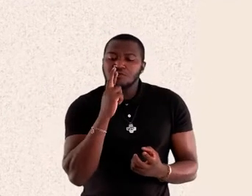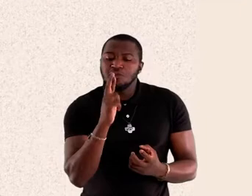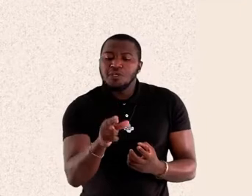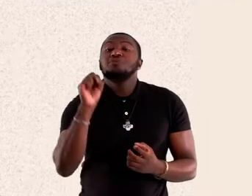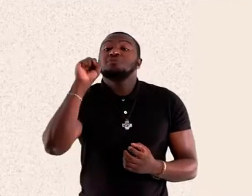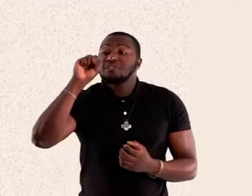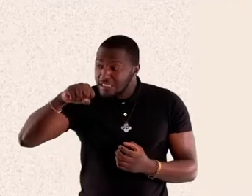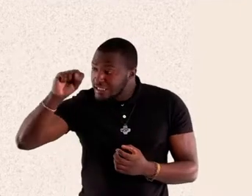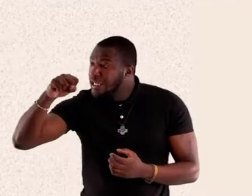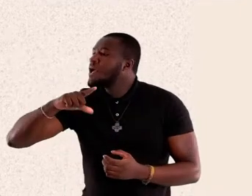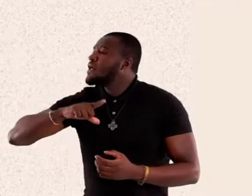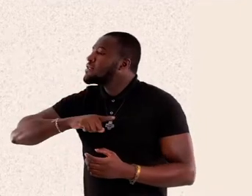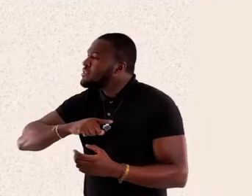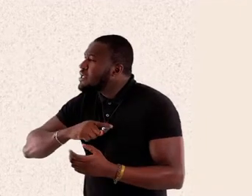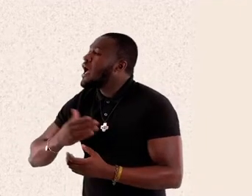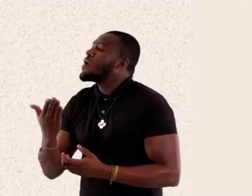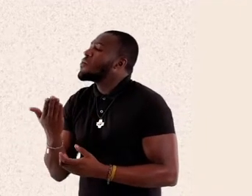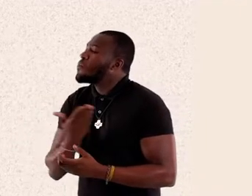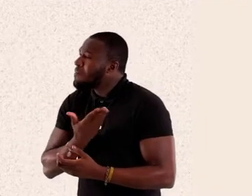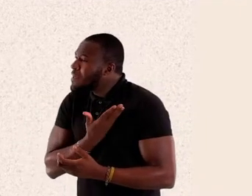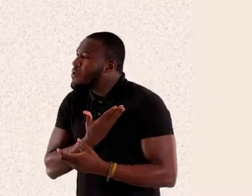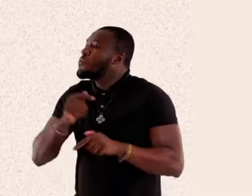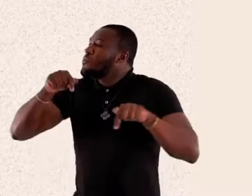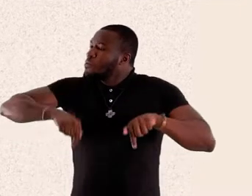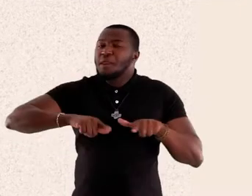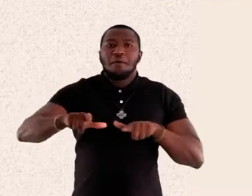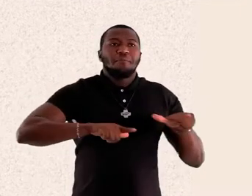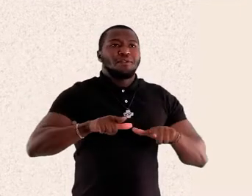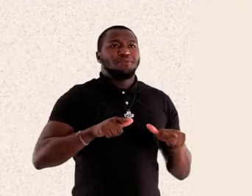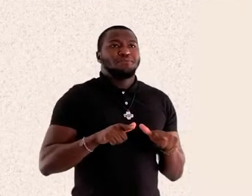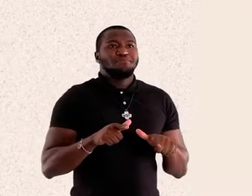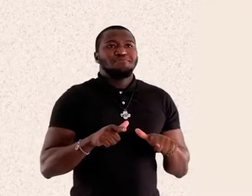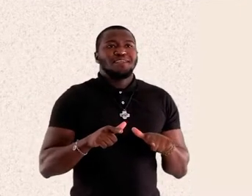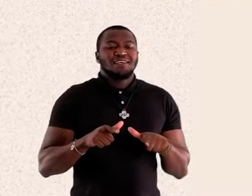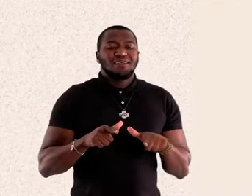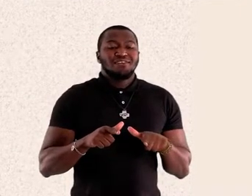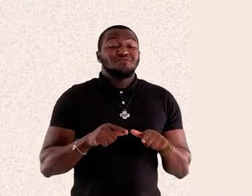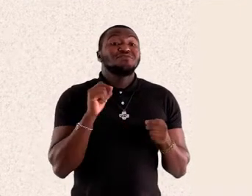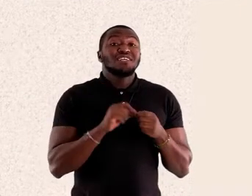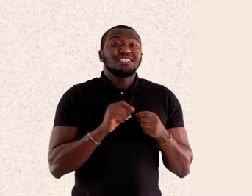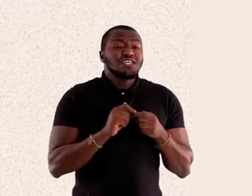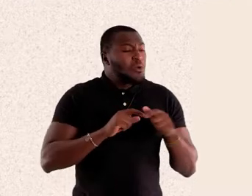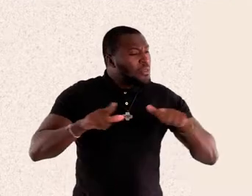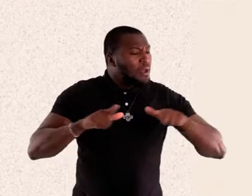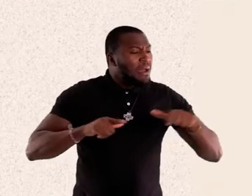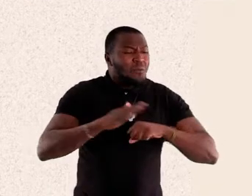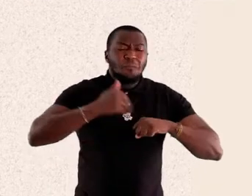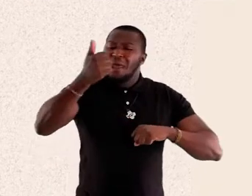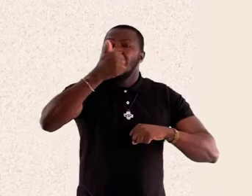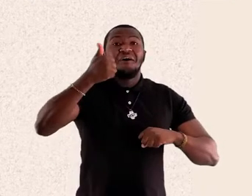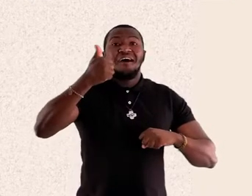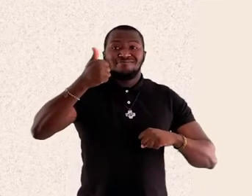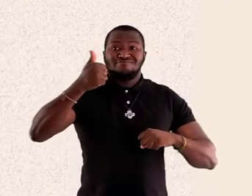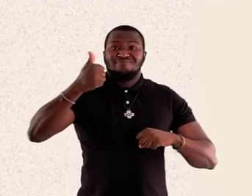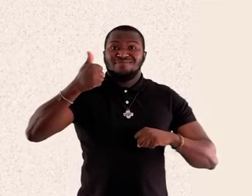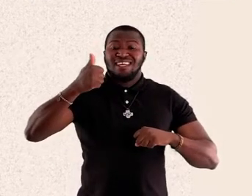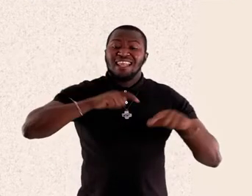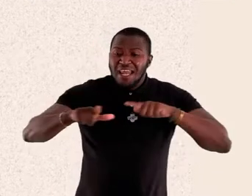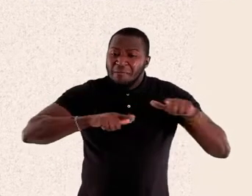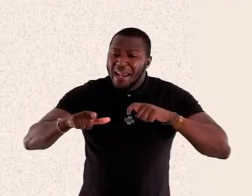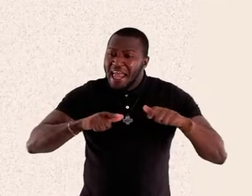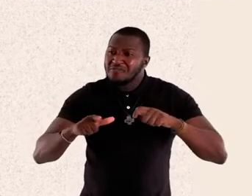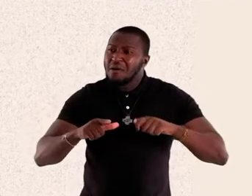eu tenho um melhor amigo no trabalho eram muito mais produtivos né Então essa questão da